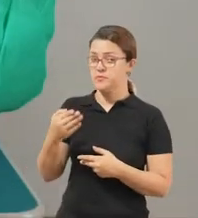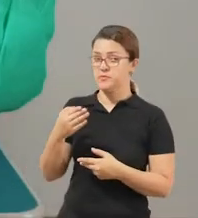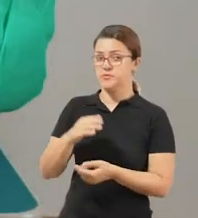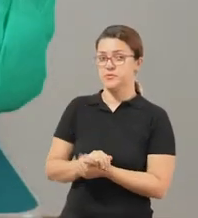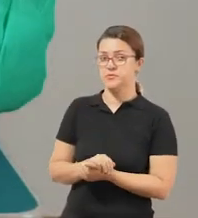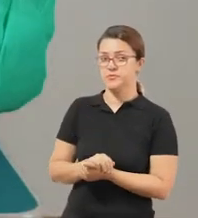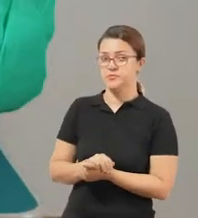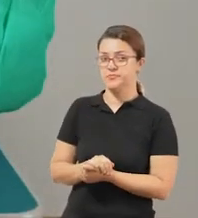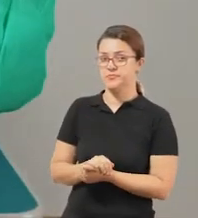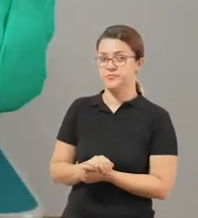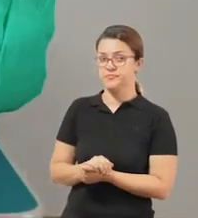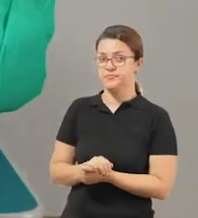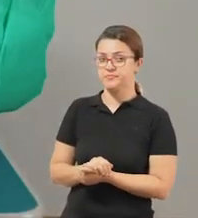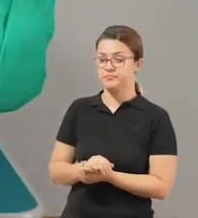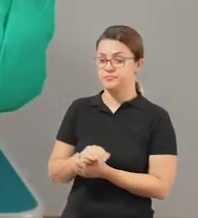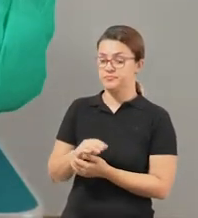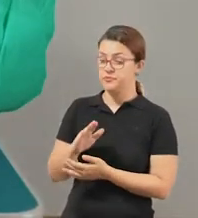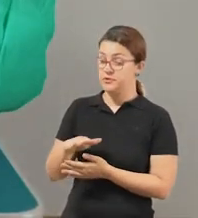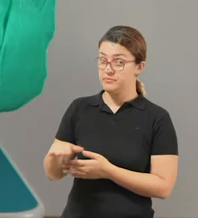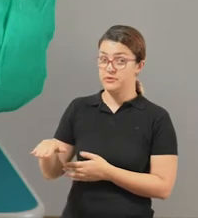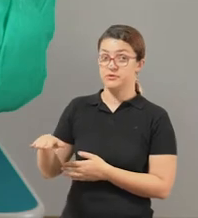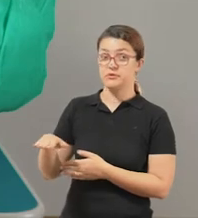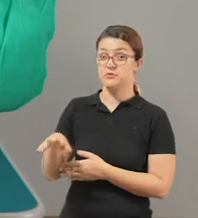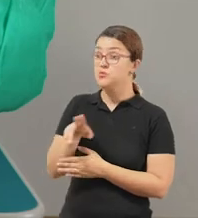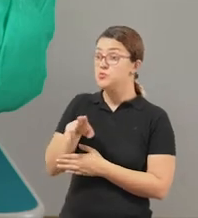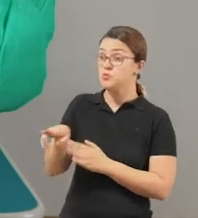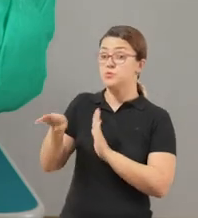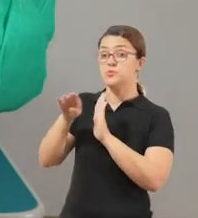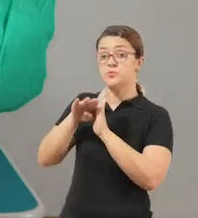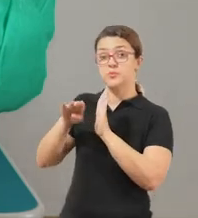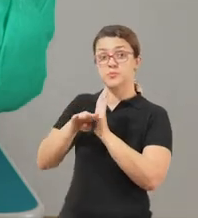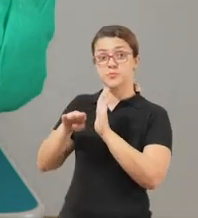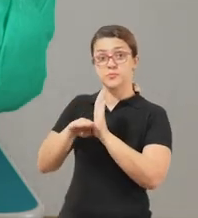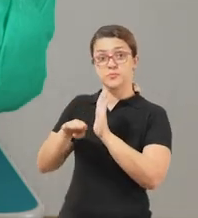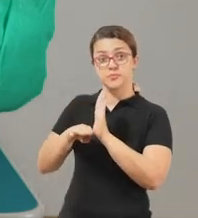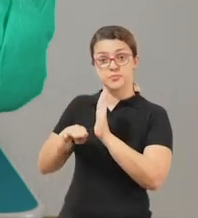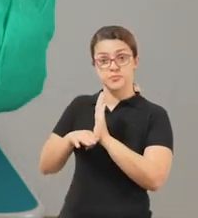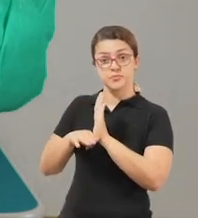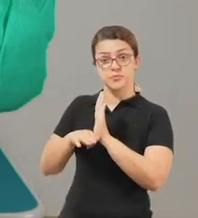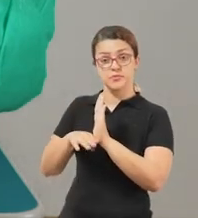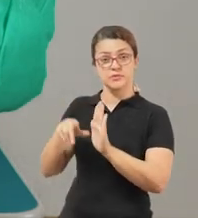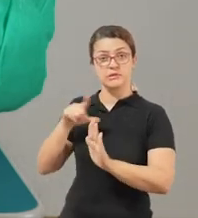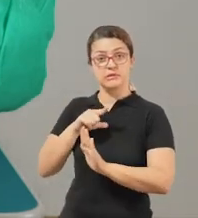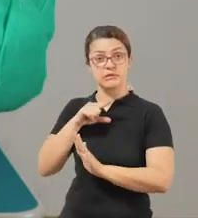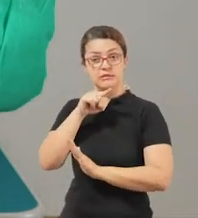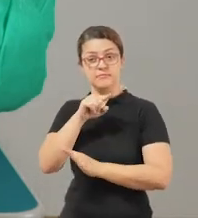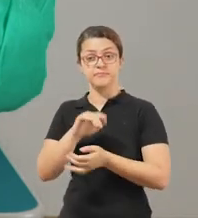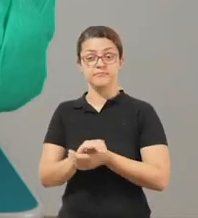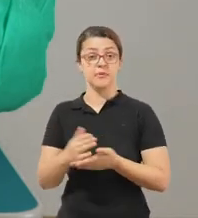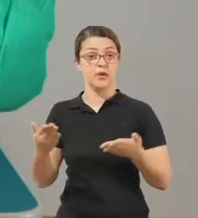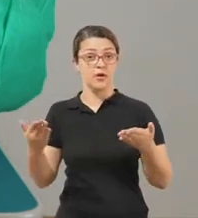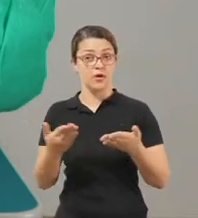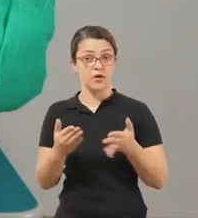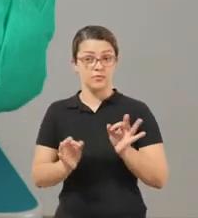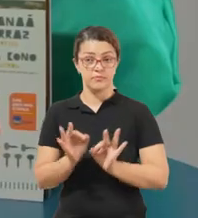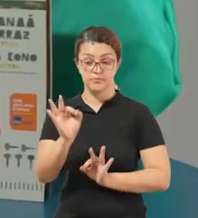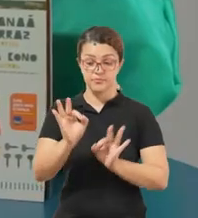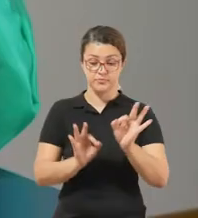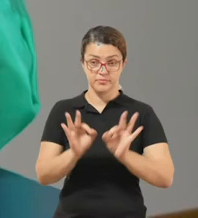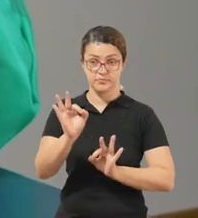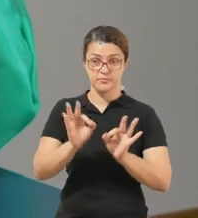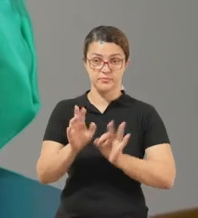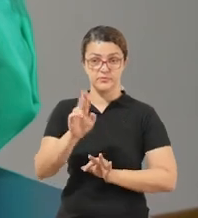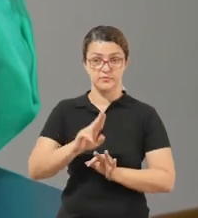Depois, faça com a criança a lista desses personagens. E agora, para finalizar, vou confeccionar com vocês